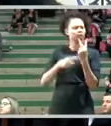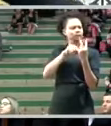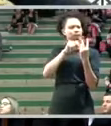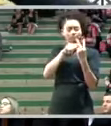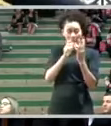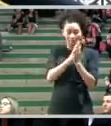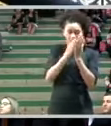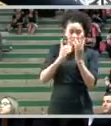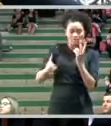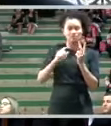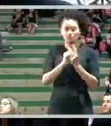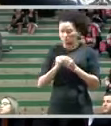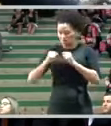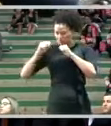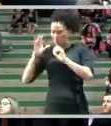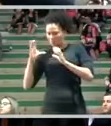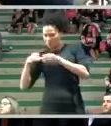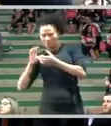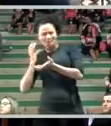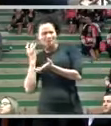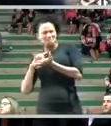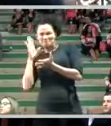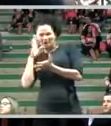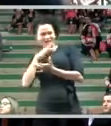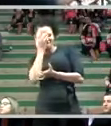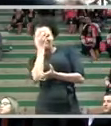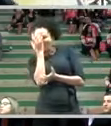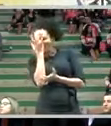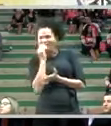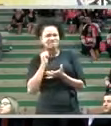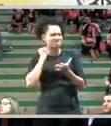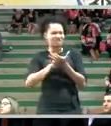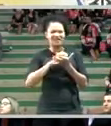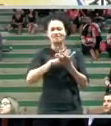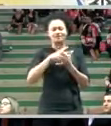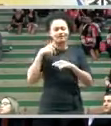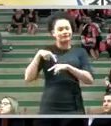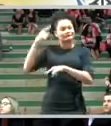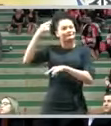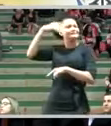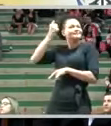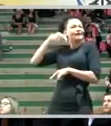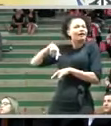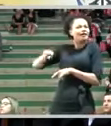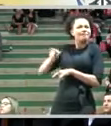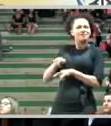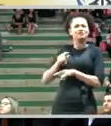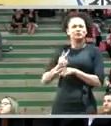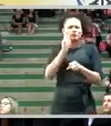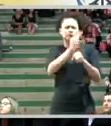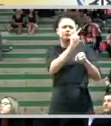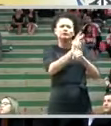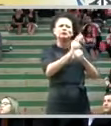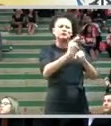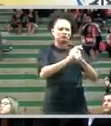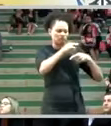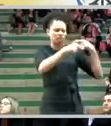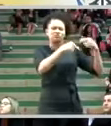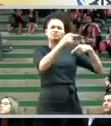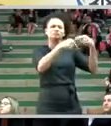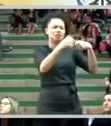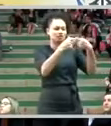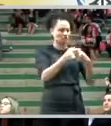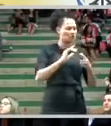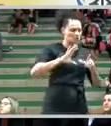que quando os filisteus vêm, está fácil agora, está fácil. Não sabia que Deus tinha conservado uma geração no meio da